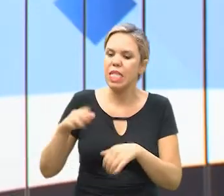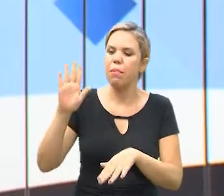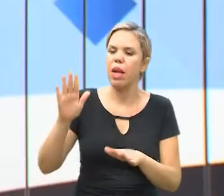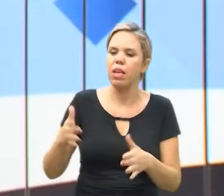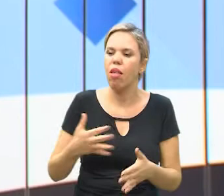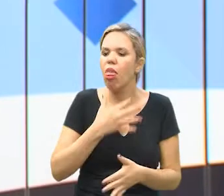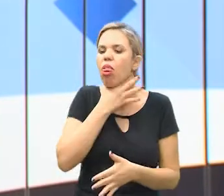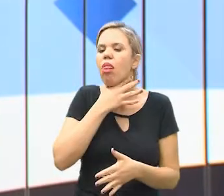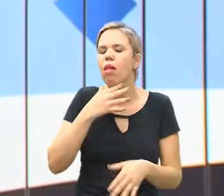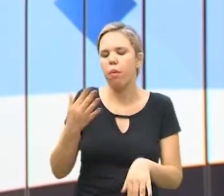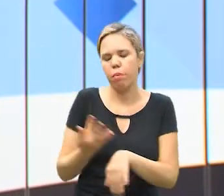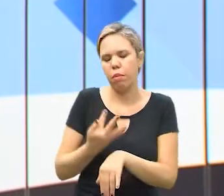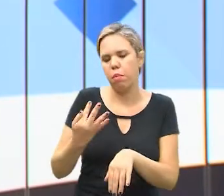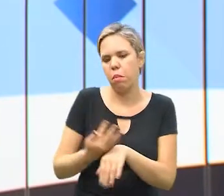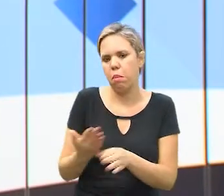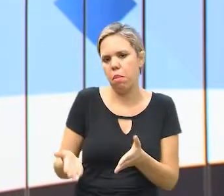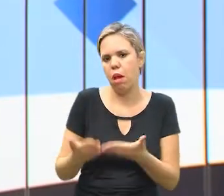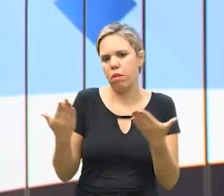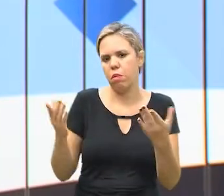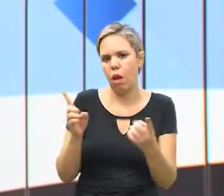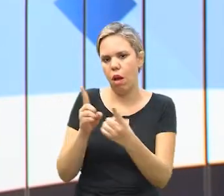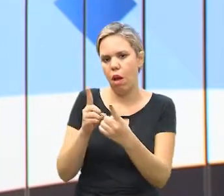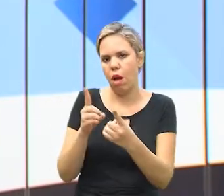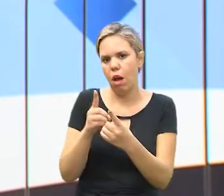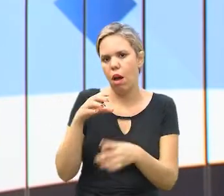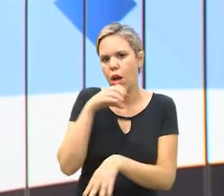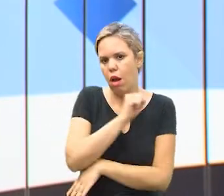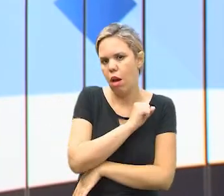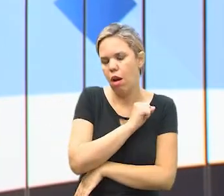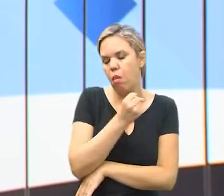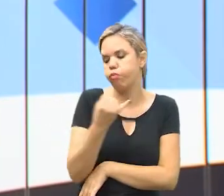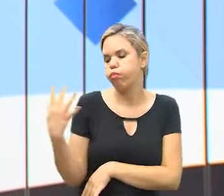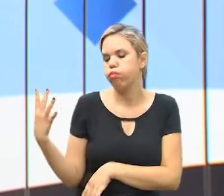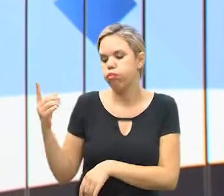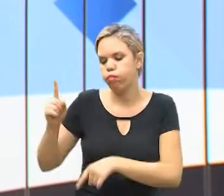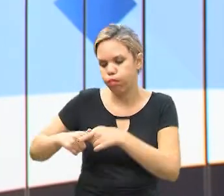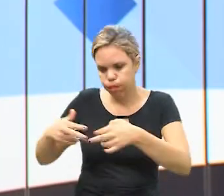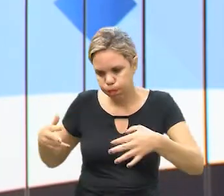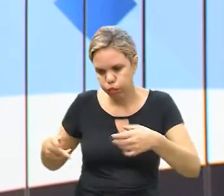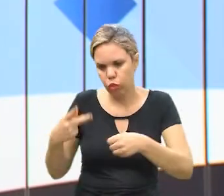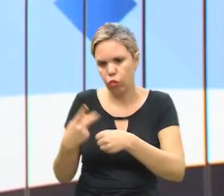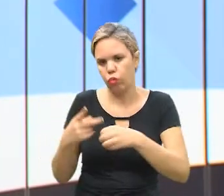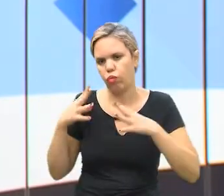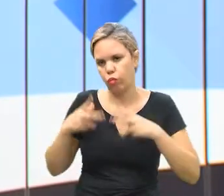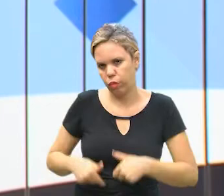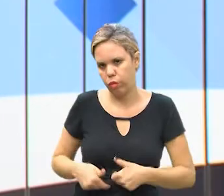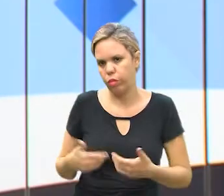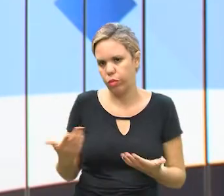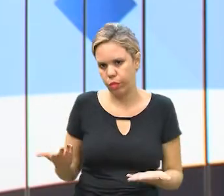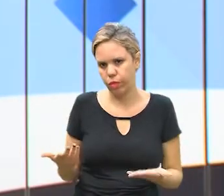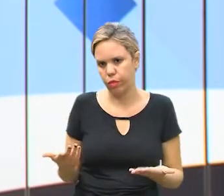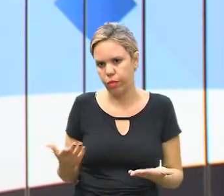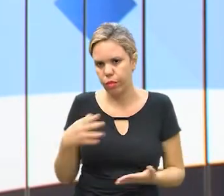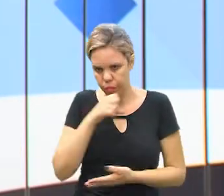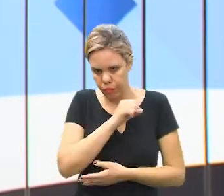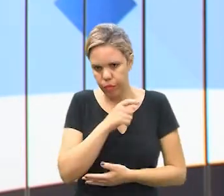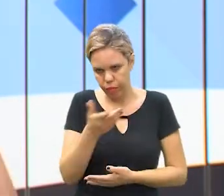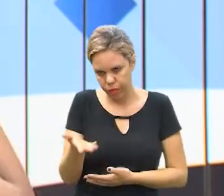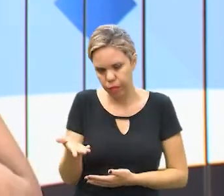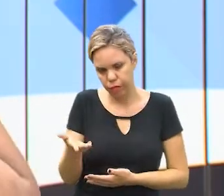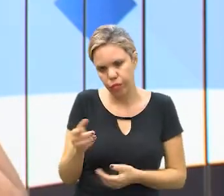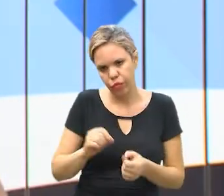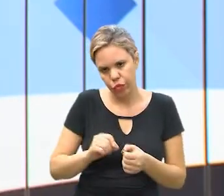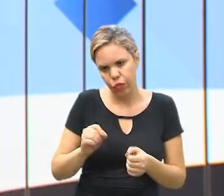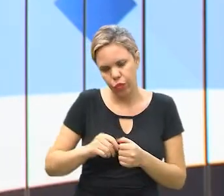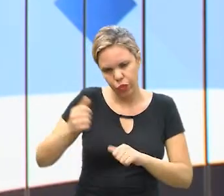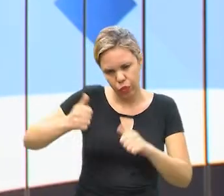mais vulnerável, qual precisa ser atendida com uma maior quantidade de alimento ou produto de limpeza, de uma forma mais rápida, né? Vocês